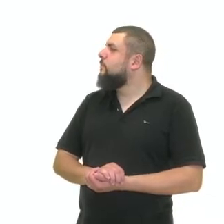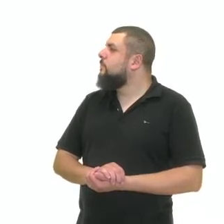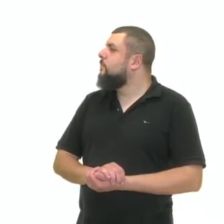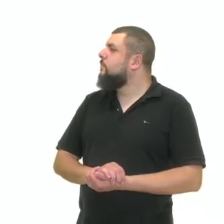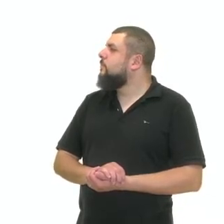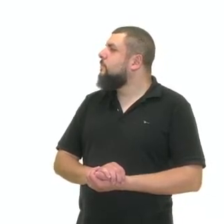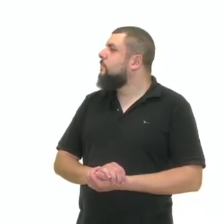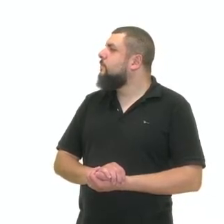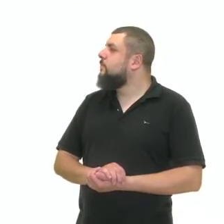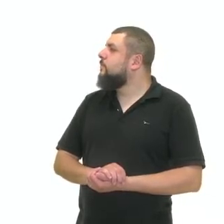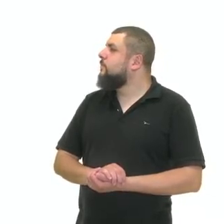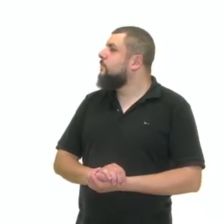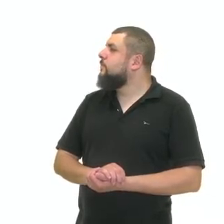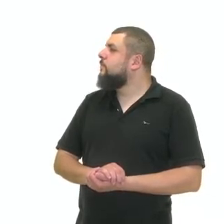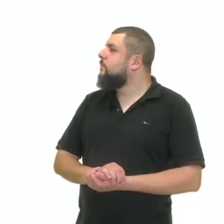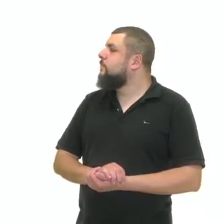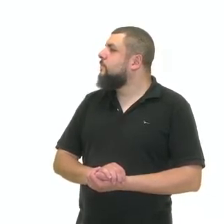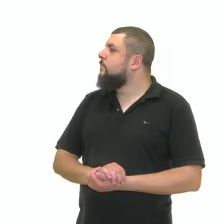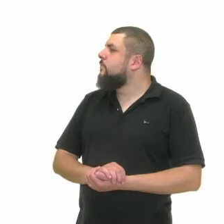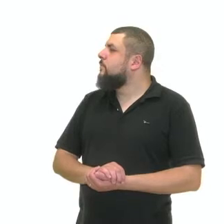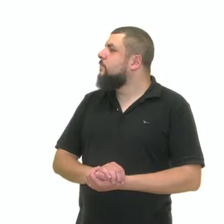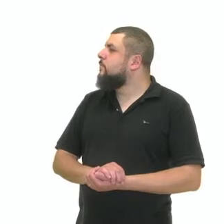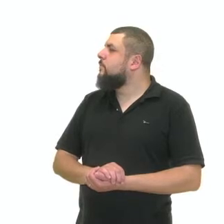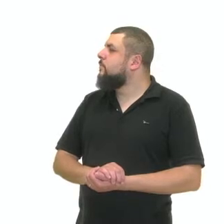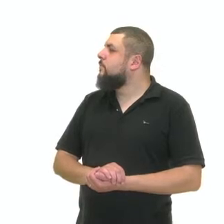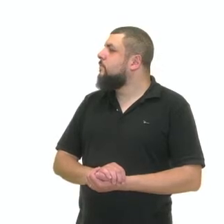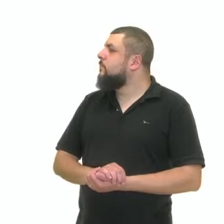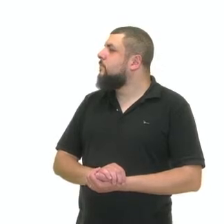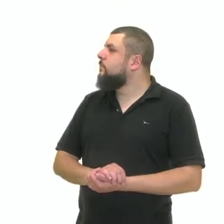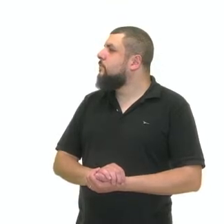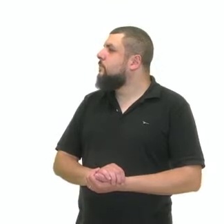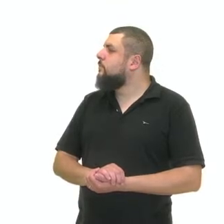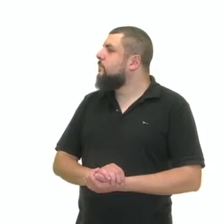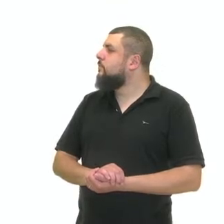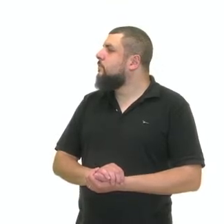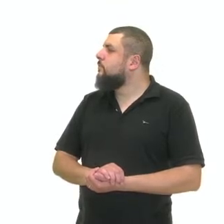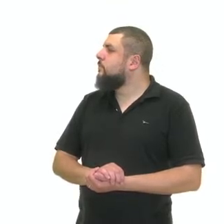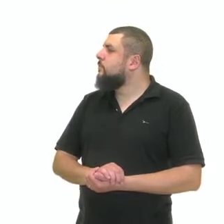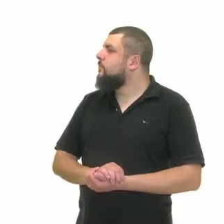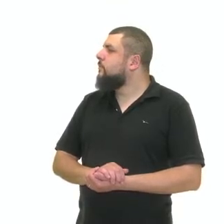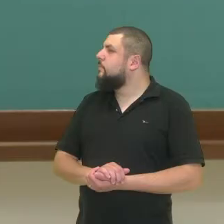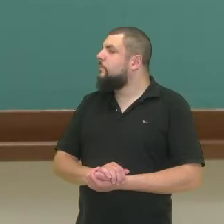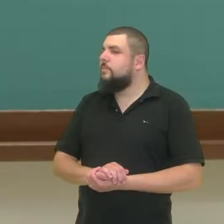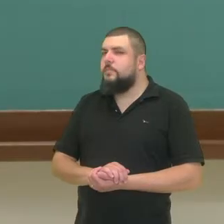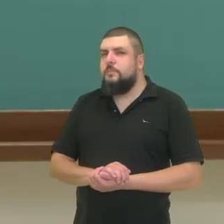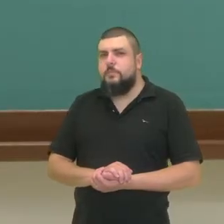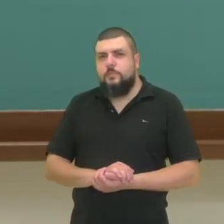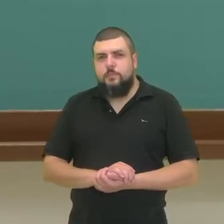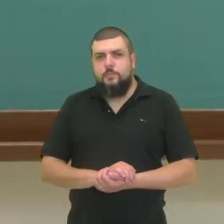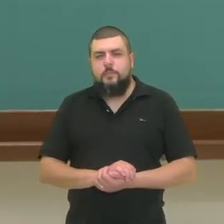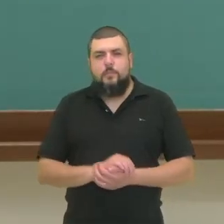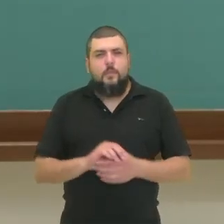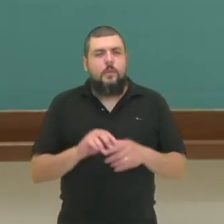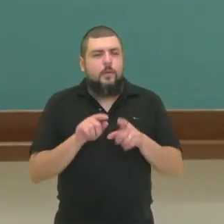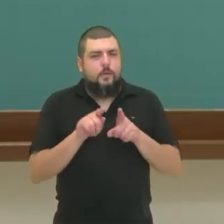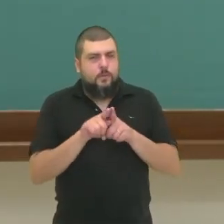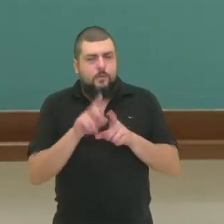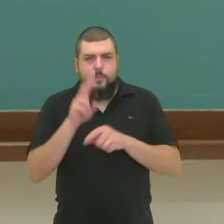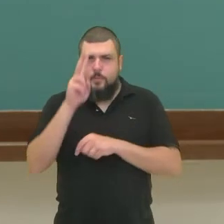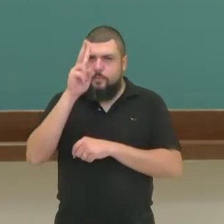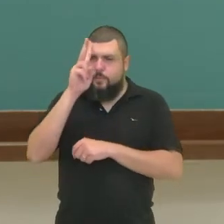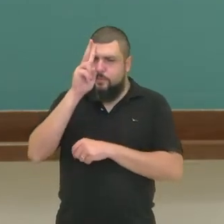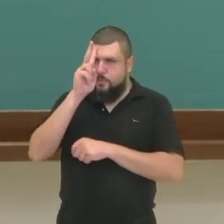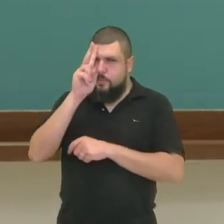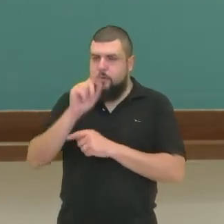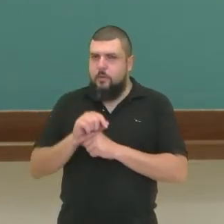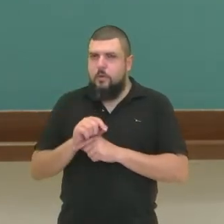telégrafos, estradas de ferro, clubes aristocráticos, entre outros. Vale lembrar que nós estamos